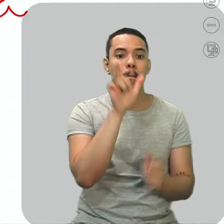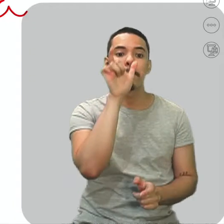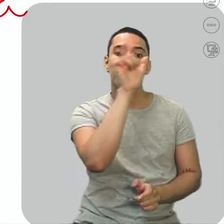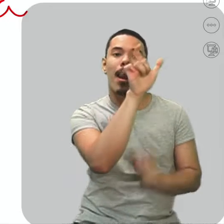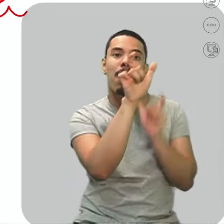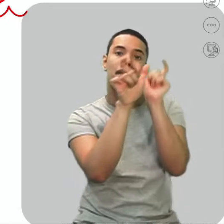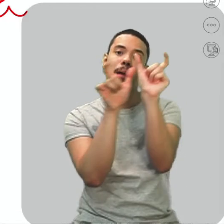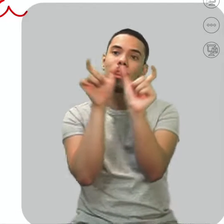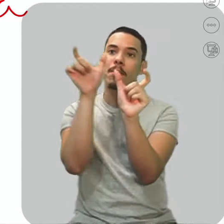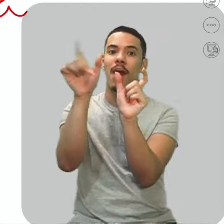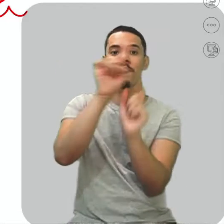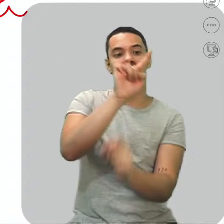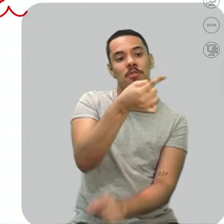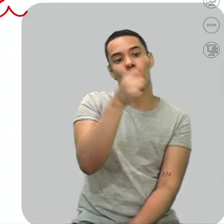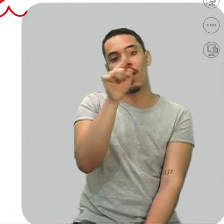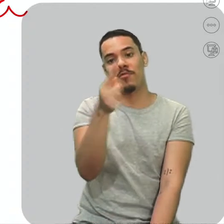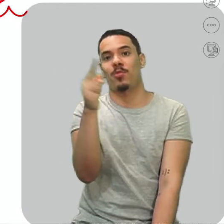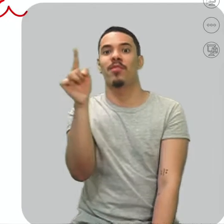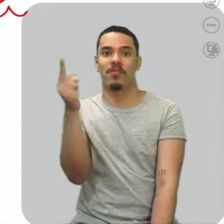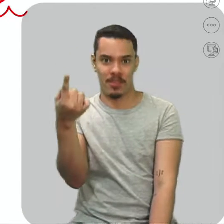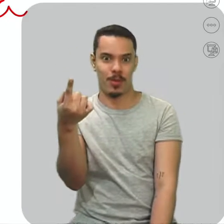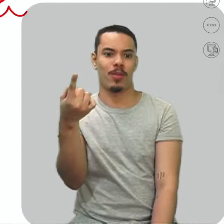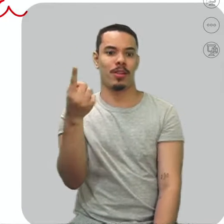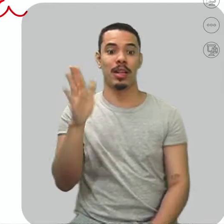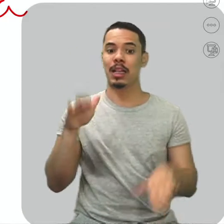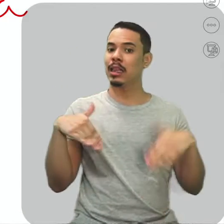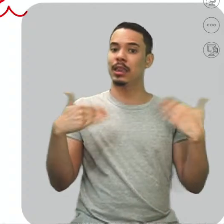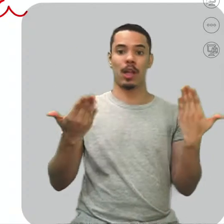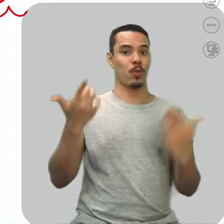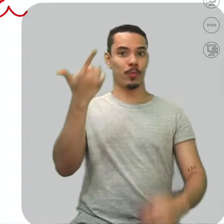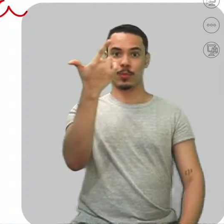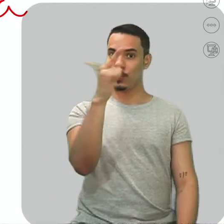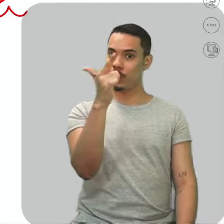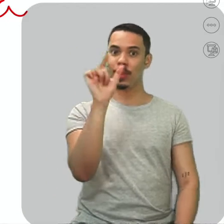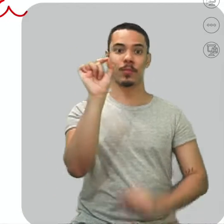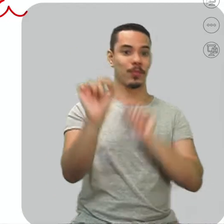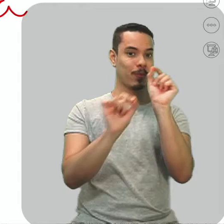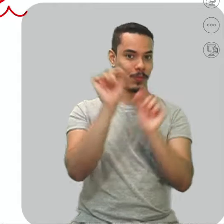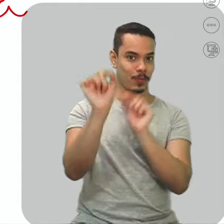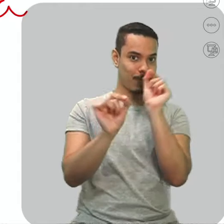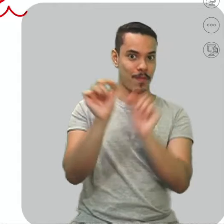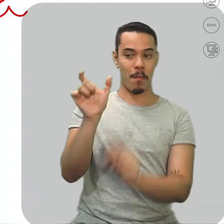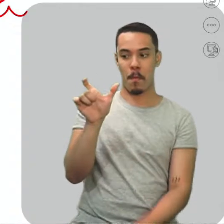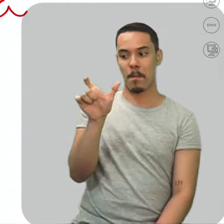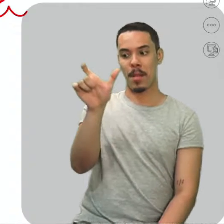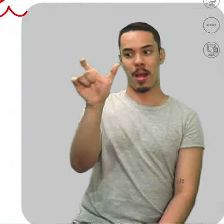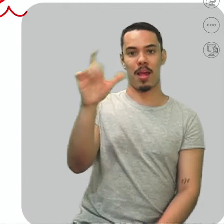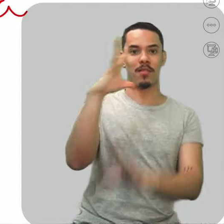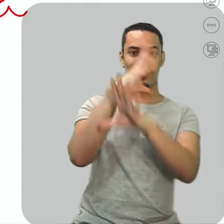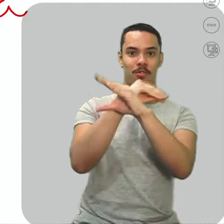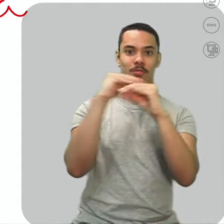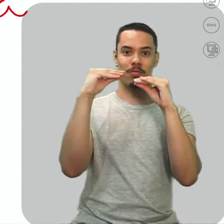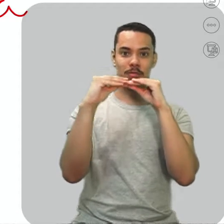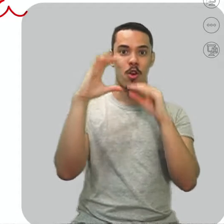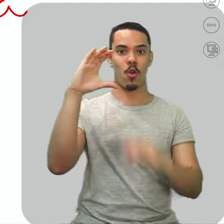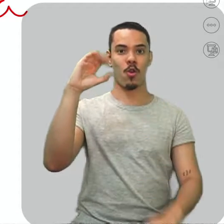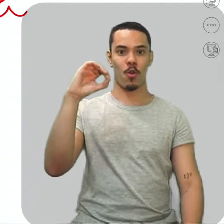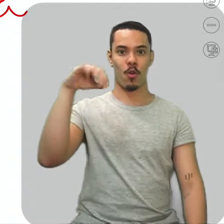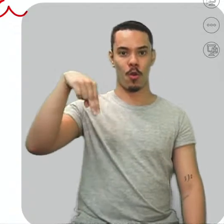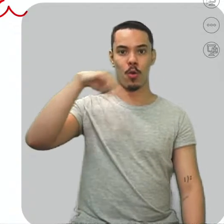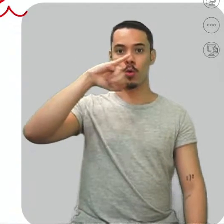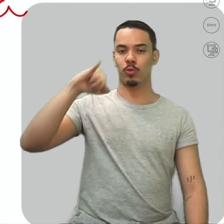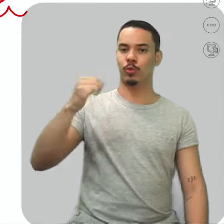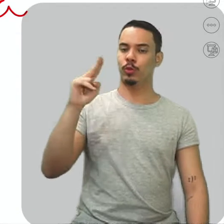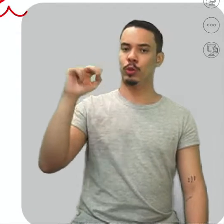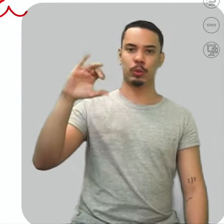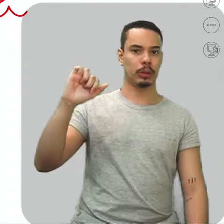marcado com, então aqui não apareceu né conjunção então eu vou dizer um período